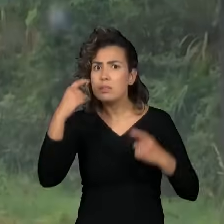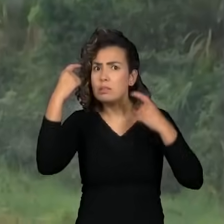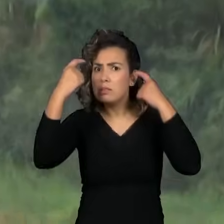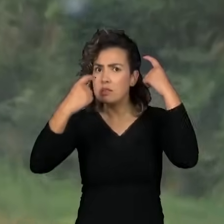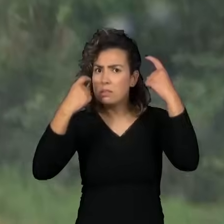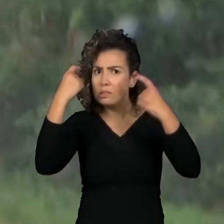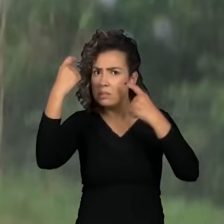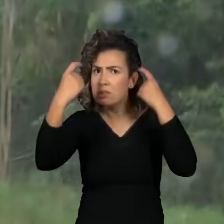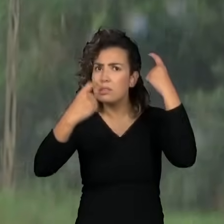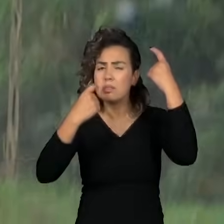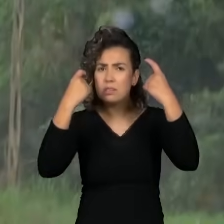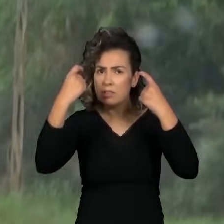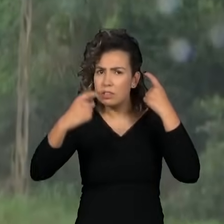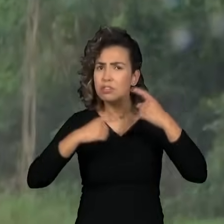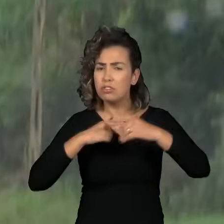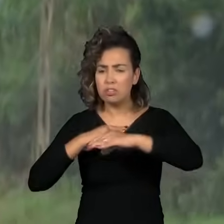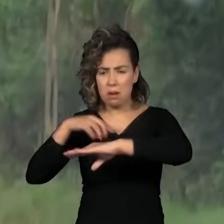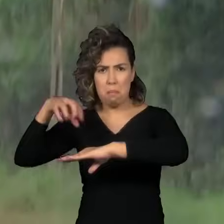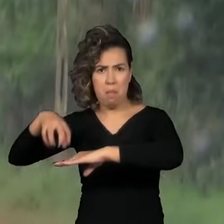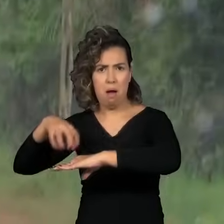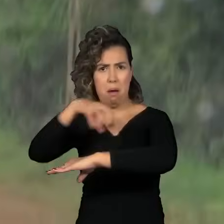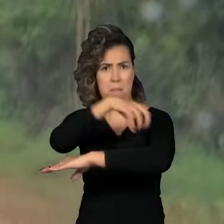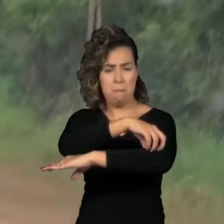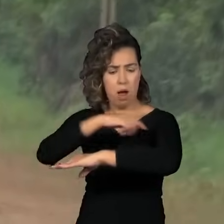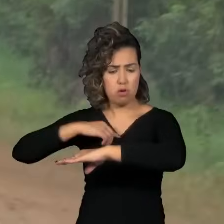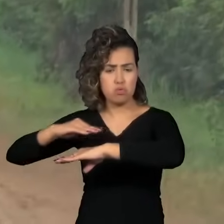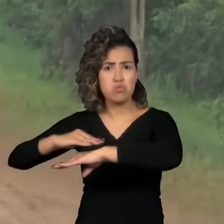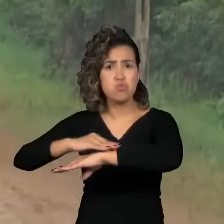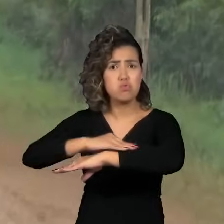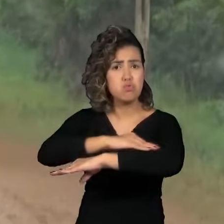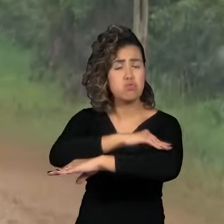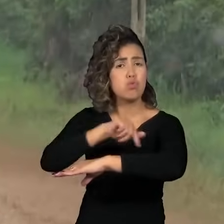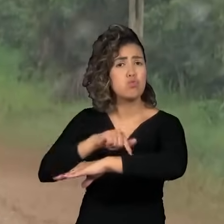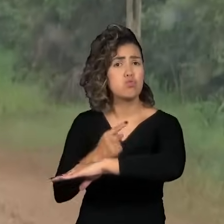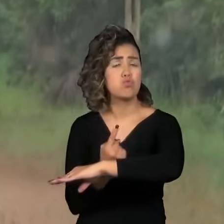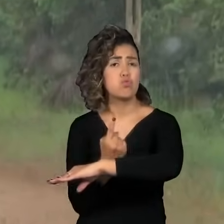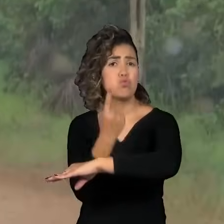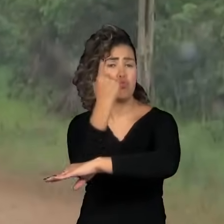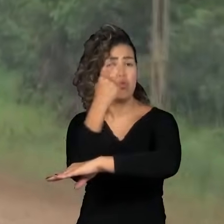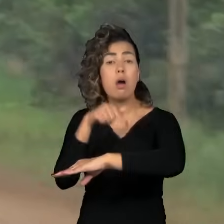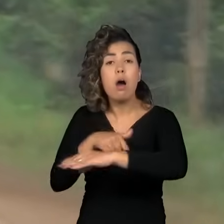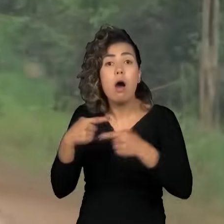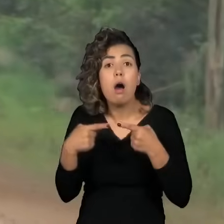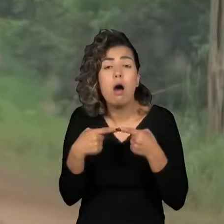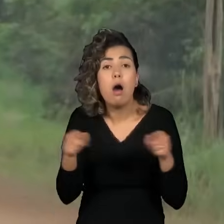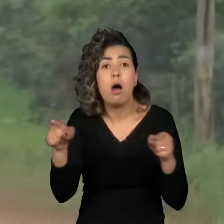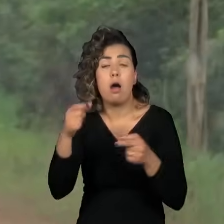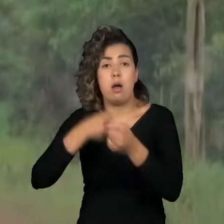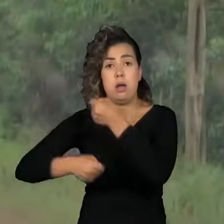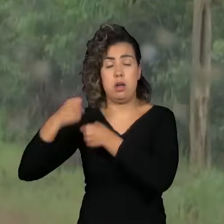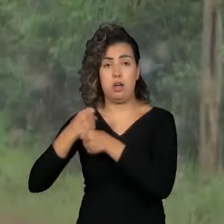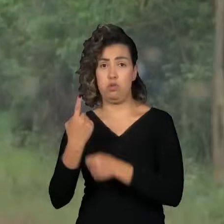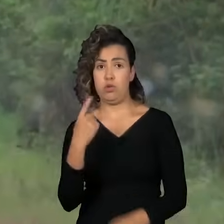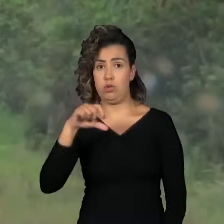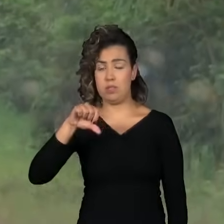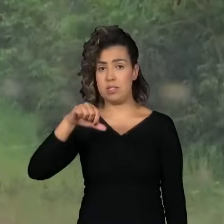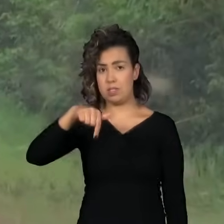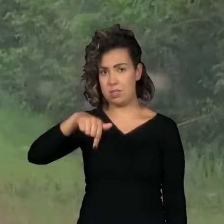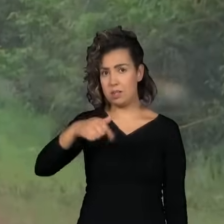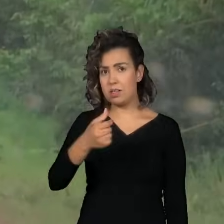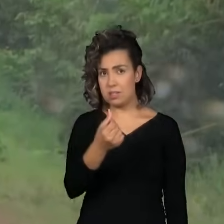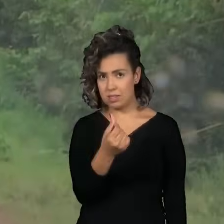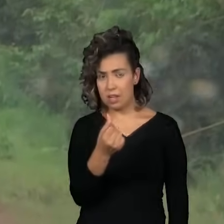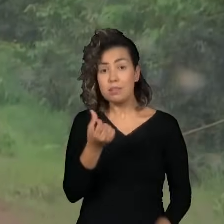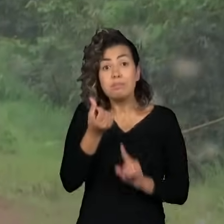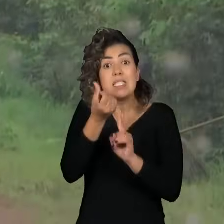única ligação terrestre do Amazonas com outras regiões do país foi inaugurada em 1976. Durante